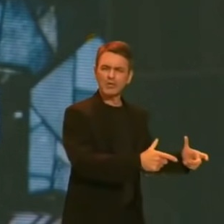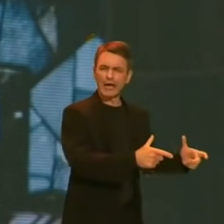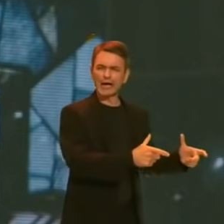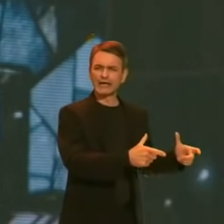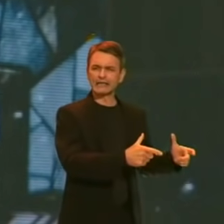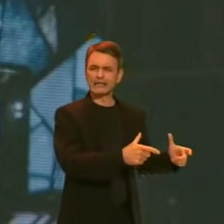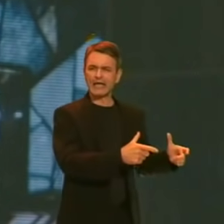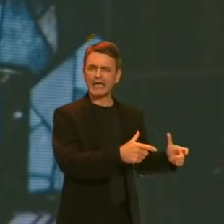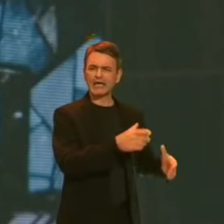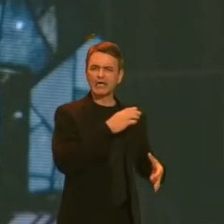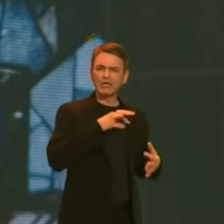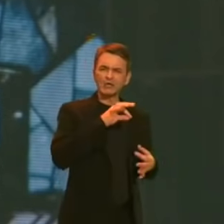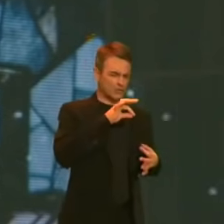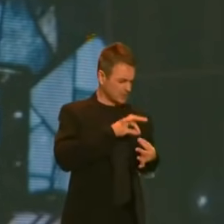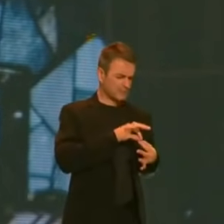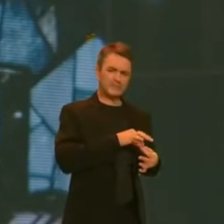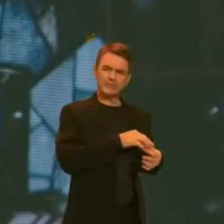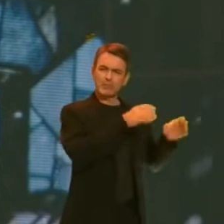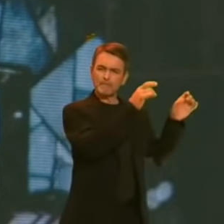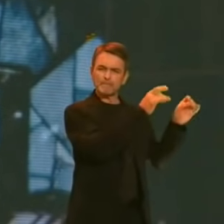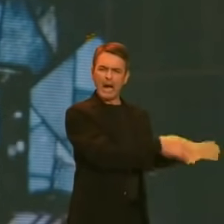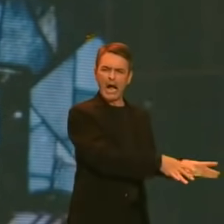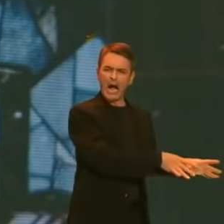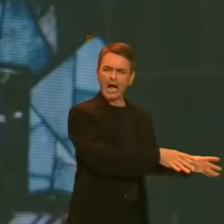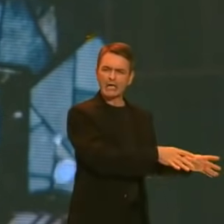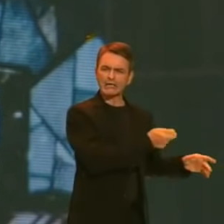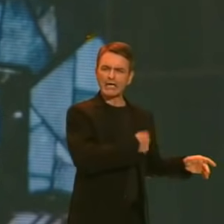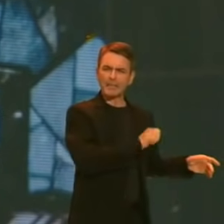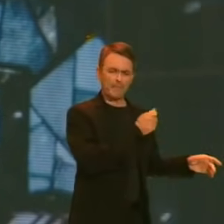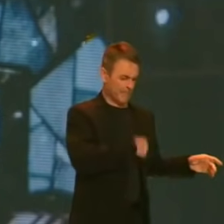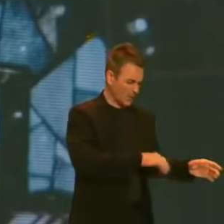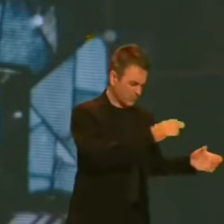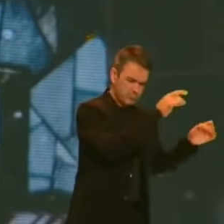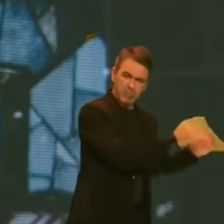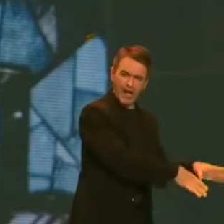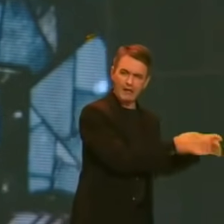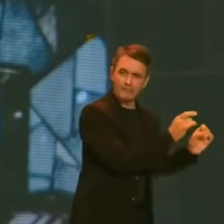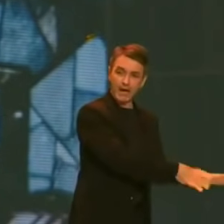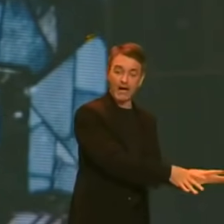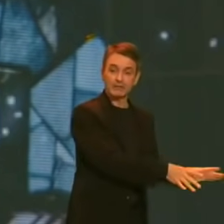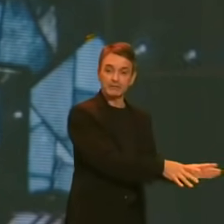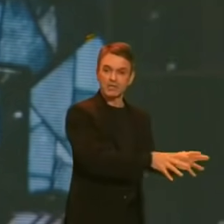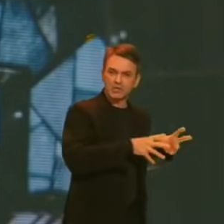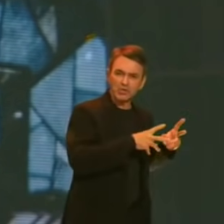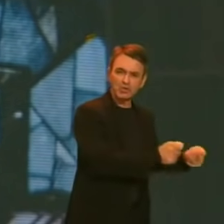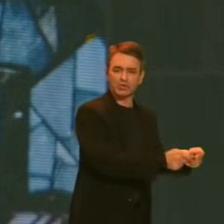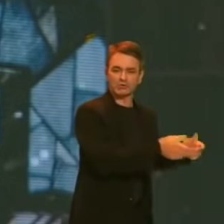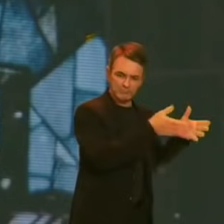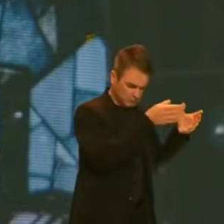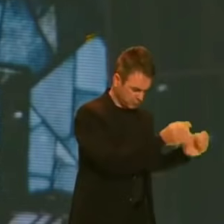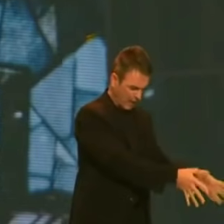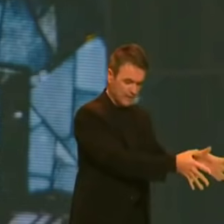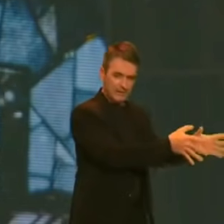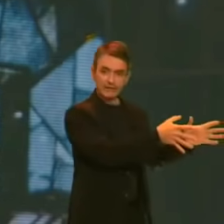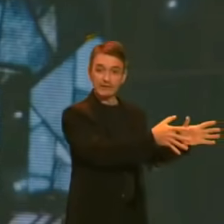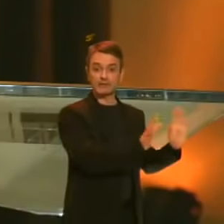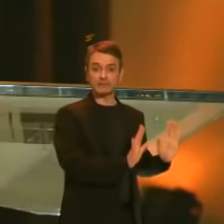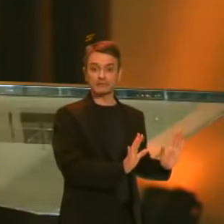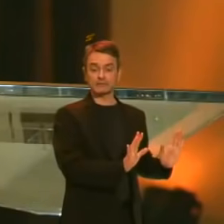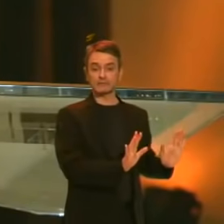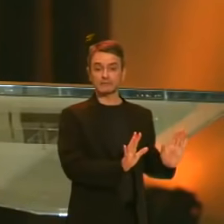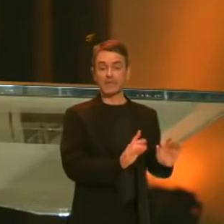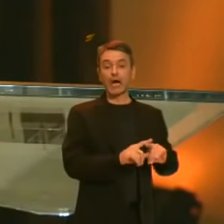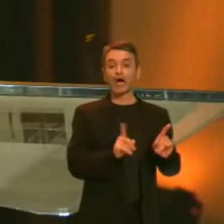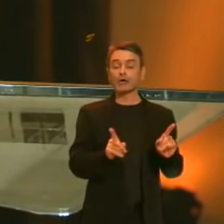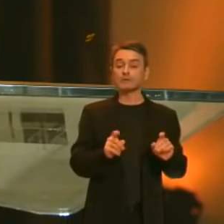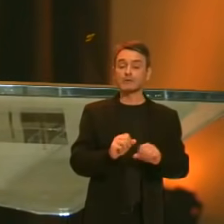rebeldes estão aprisionados, estão detidos, alguma coisa que está detendo. Isso fica claro lá